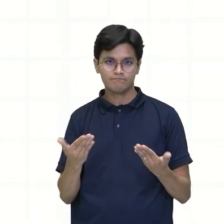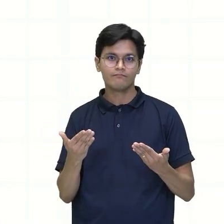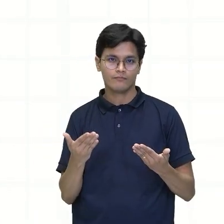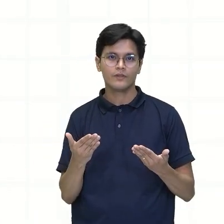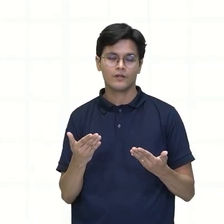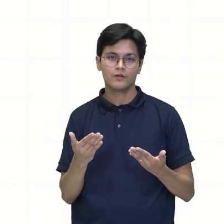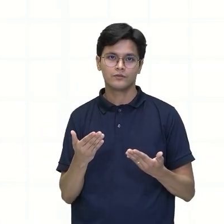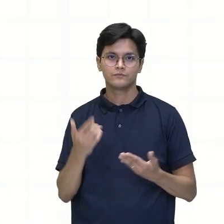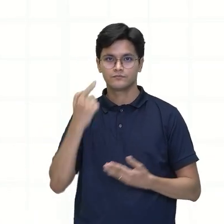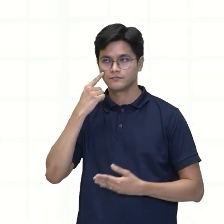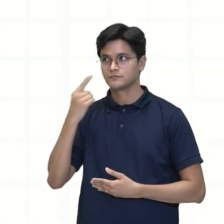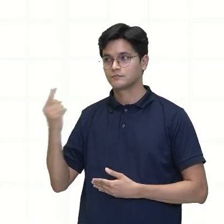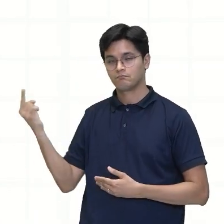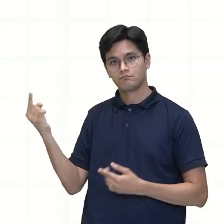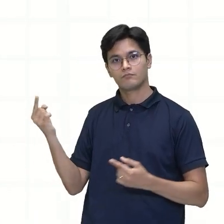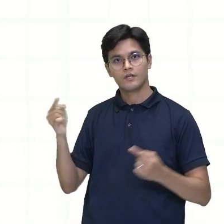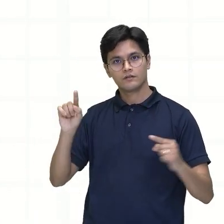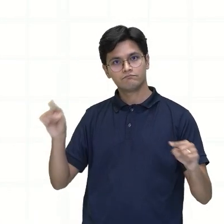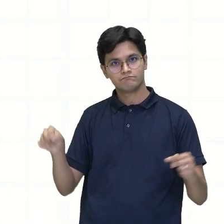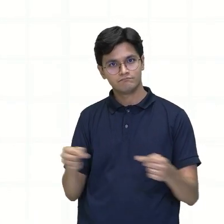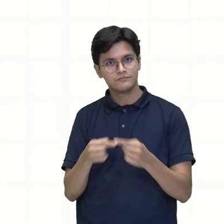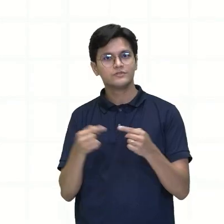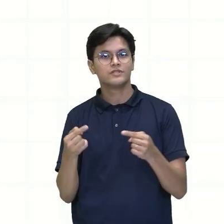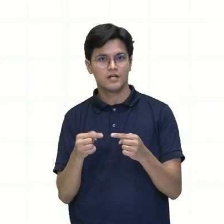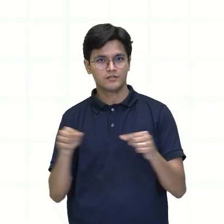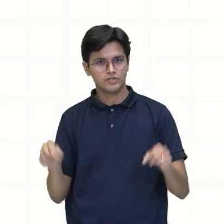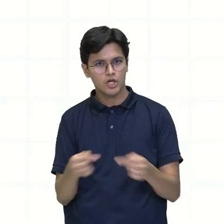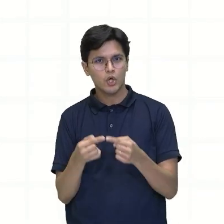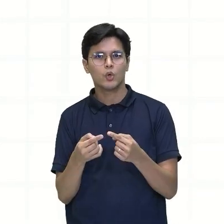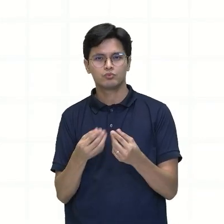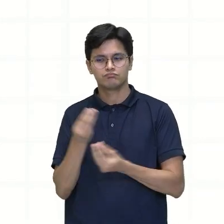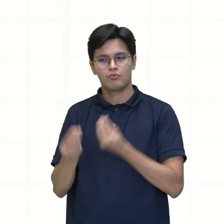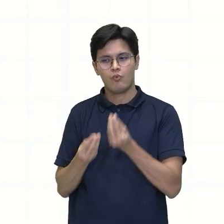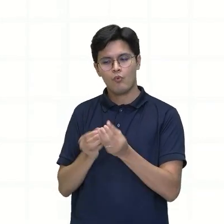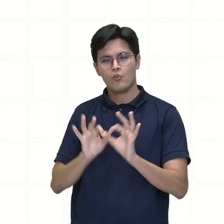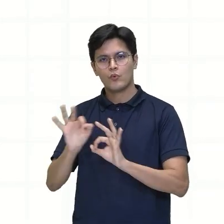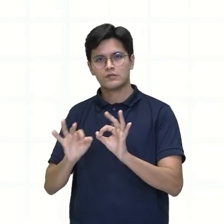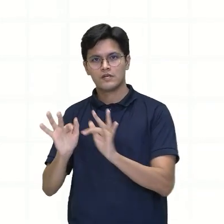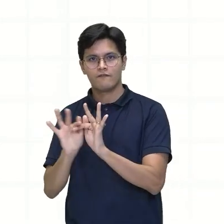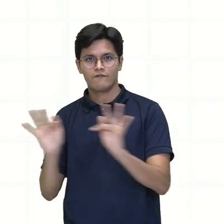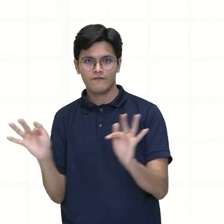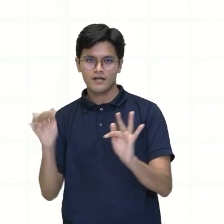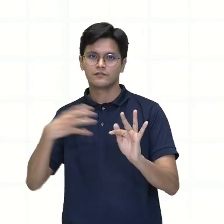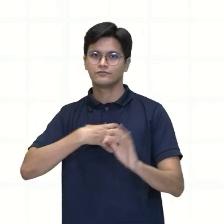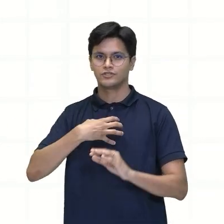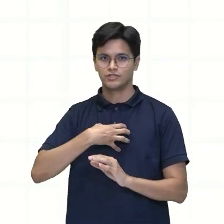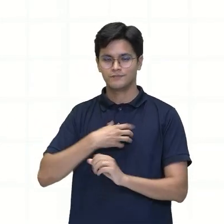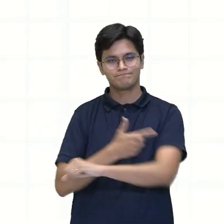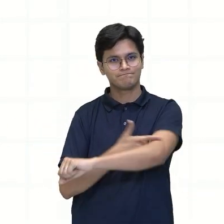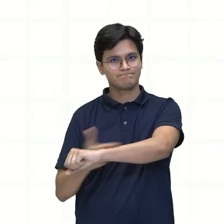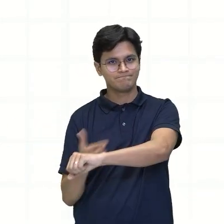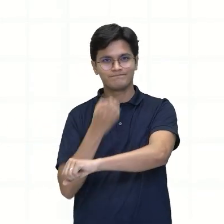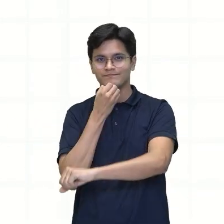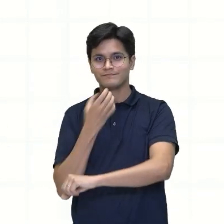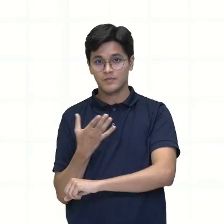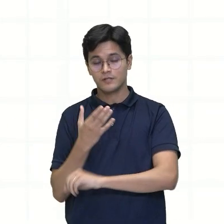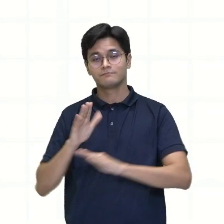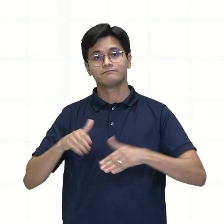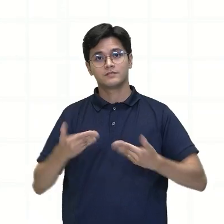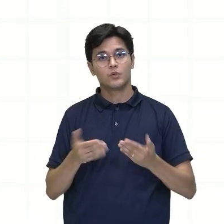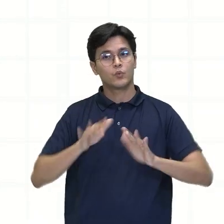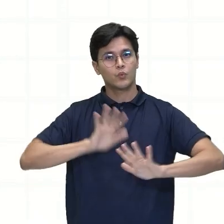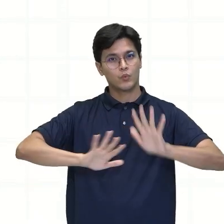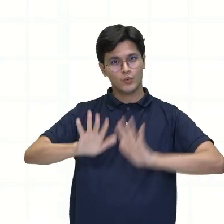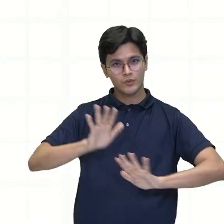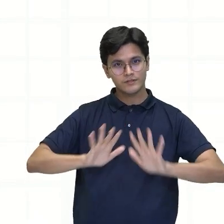né, tratando ainda da forma polida ou não, tá? Então, muito cuidado aí quando a gente estiver falando